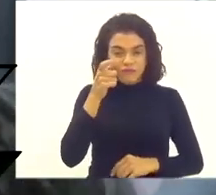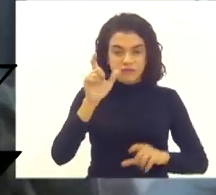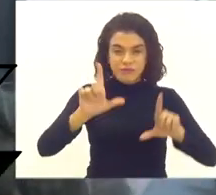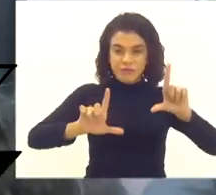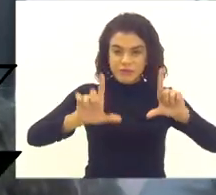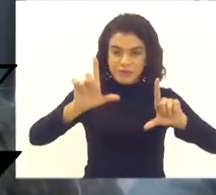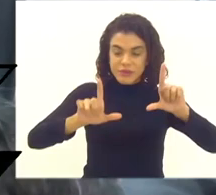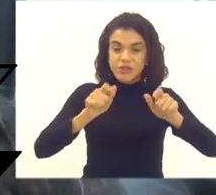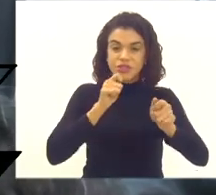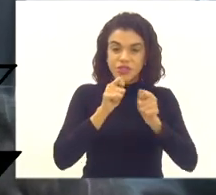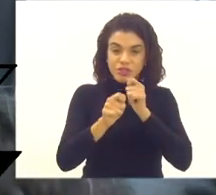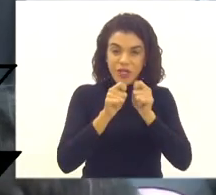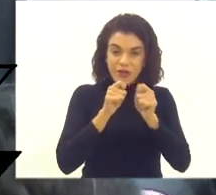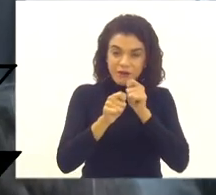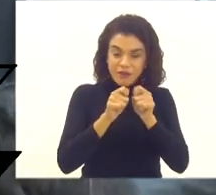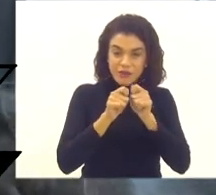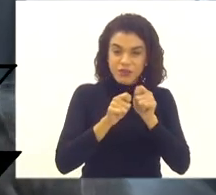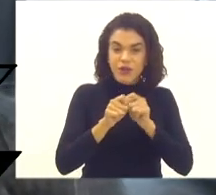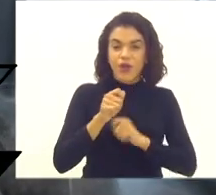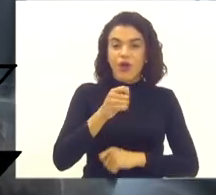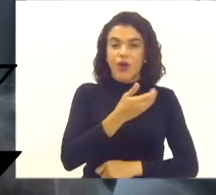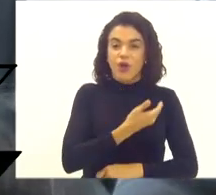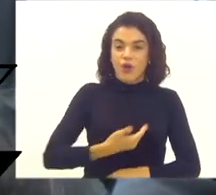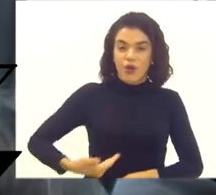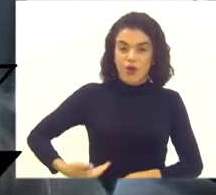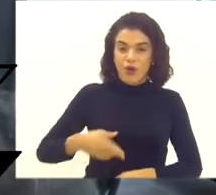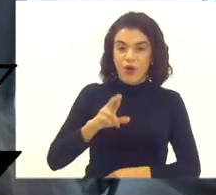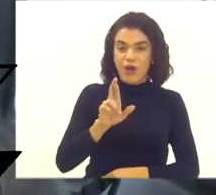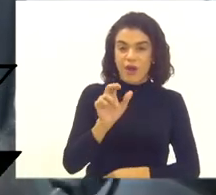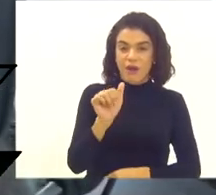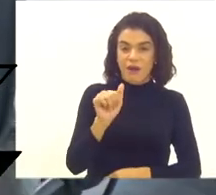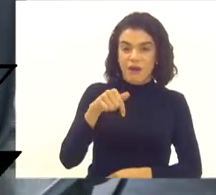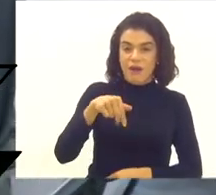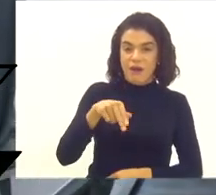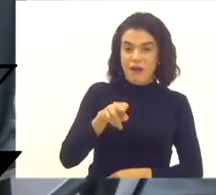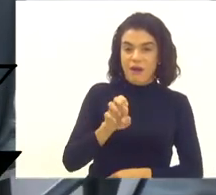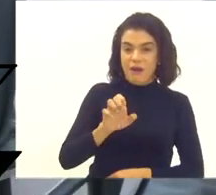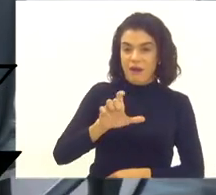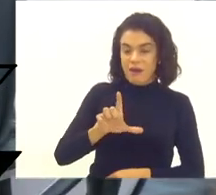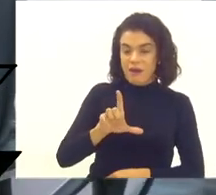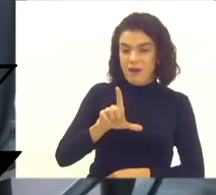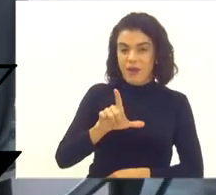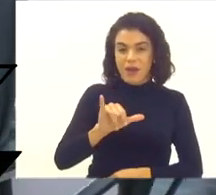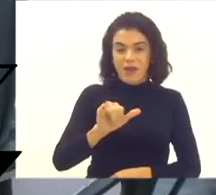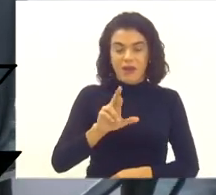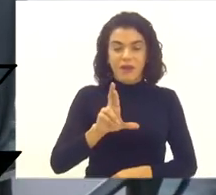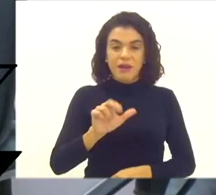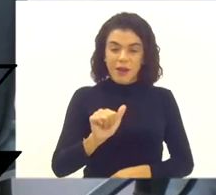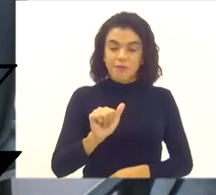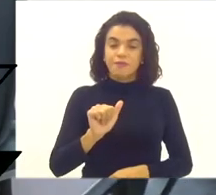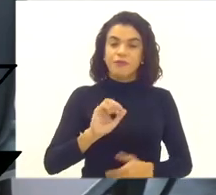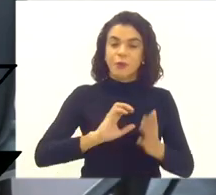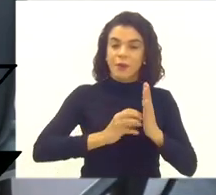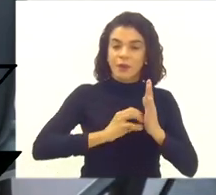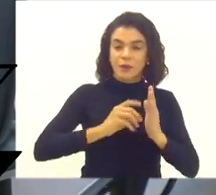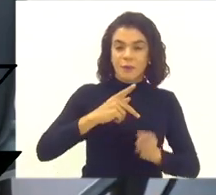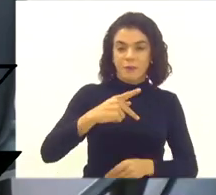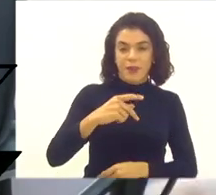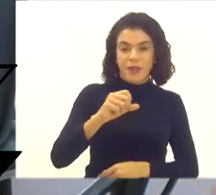entrevista da governadora Raquel Lira que é do PSD e acho que foi profundamente